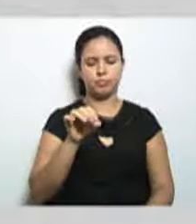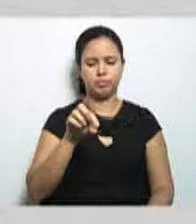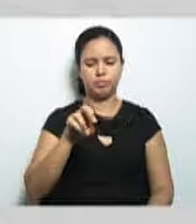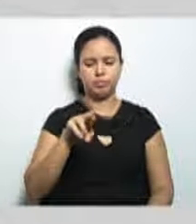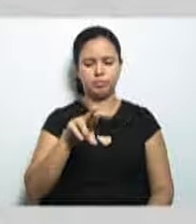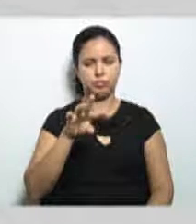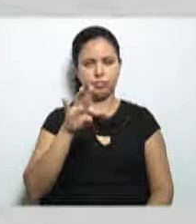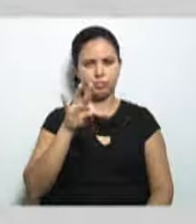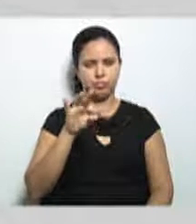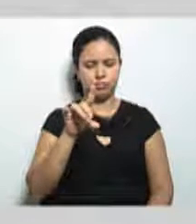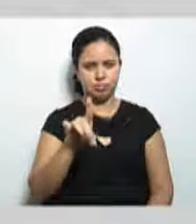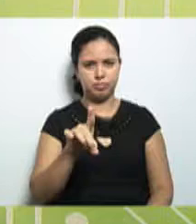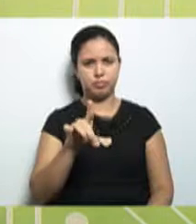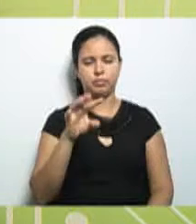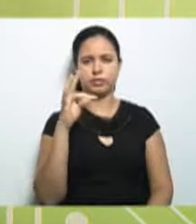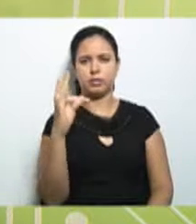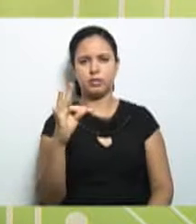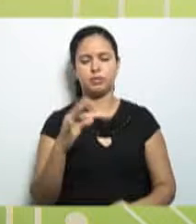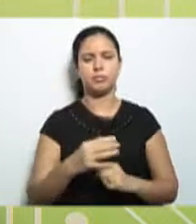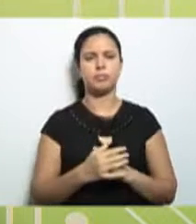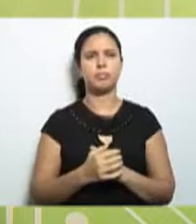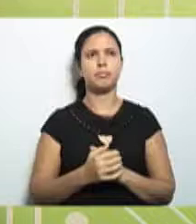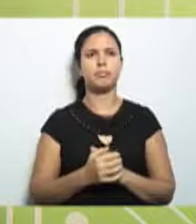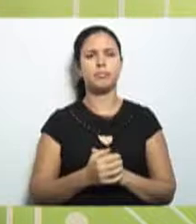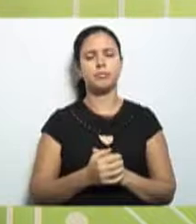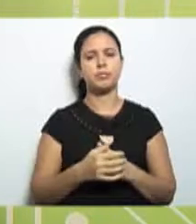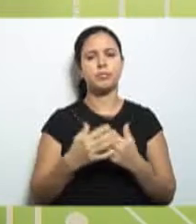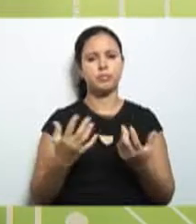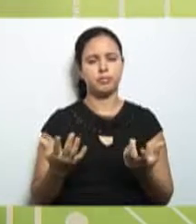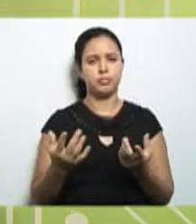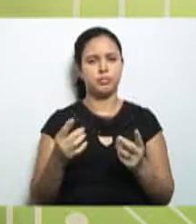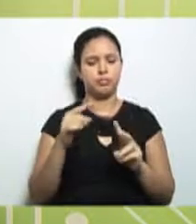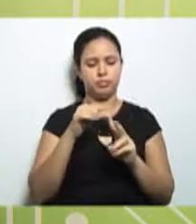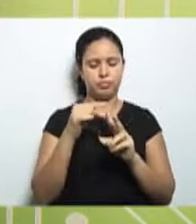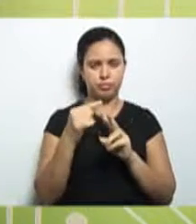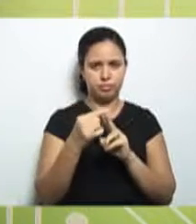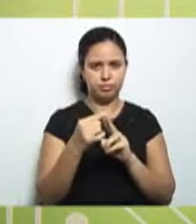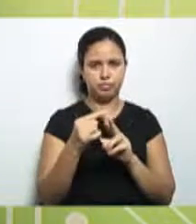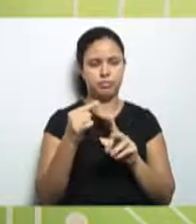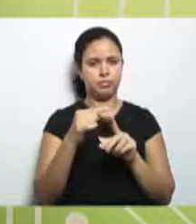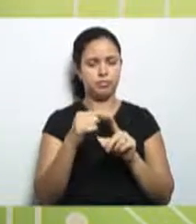Frederick Taylor, ele observou e escreveu um livro sobre